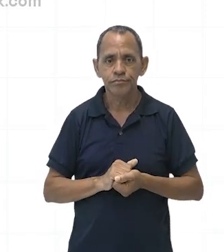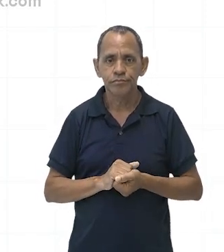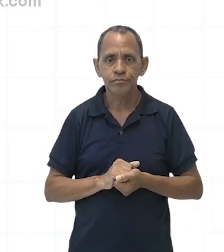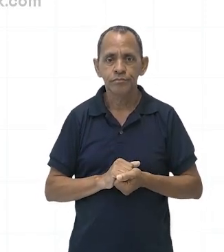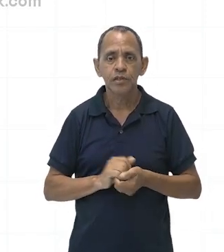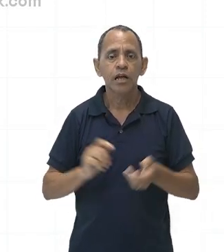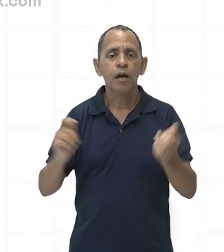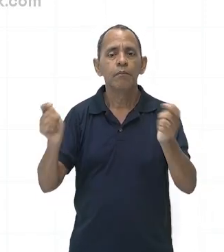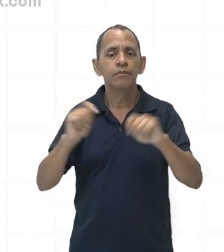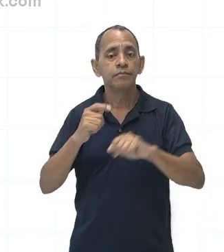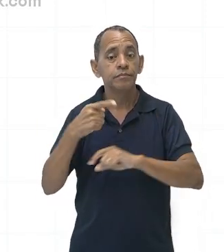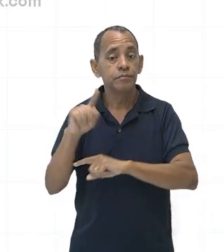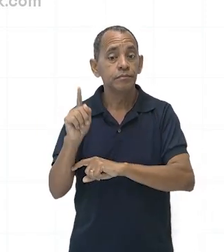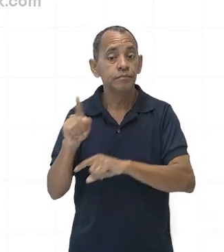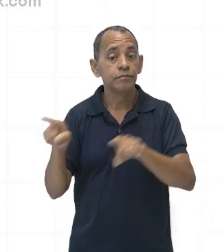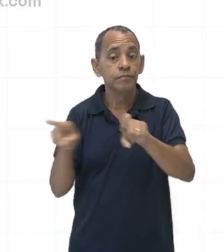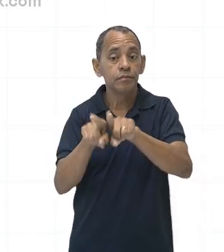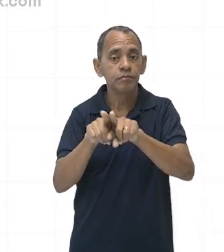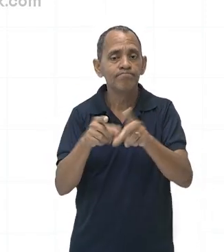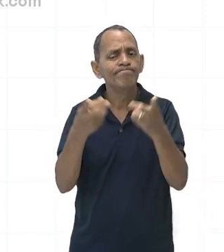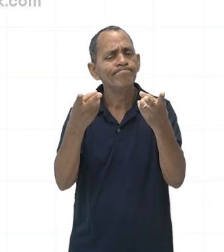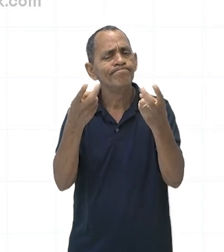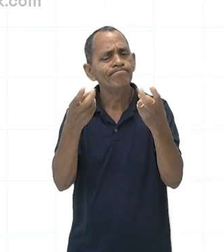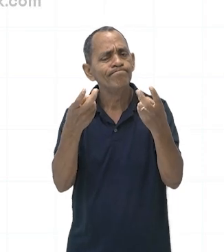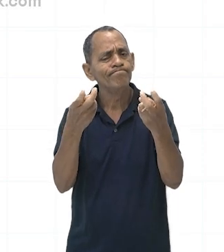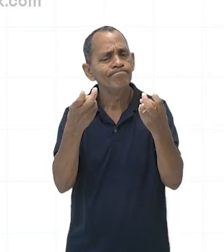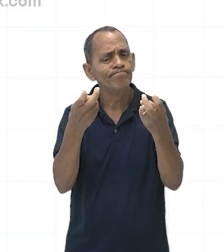Outra capacidade é a percepção